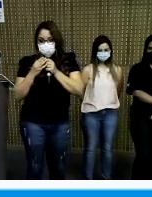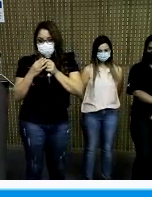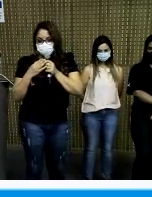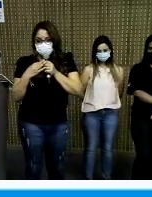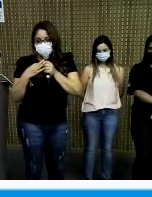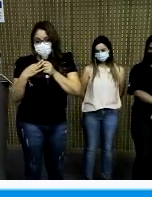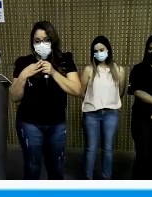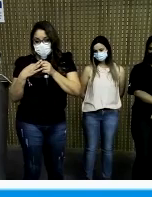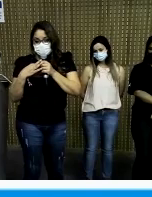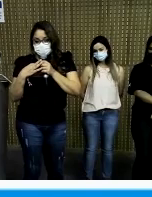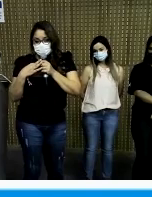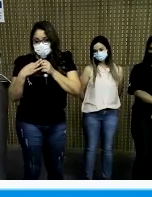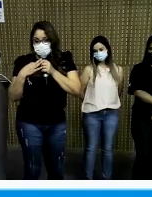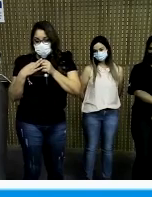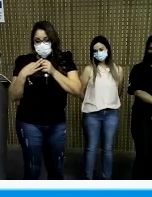preventivos.